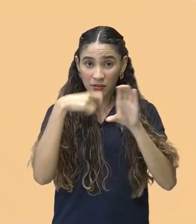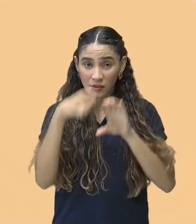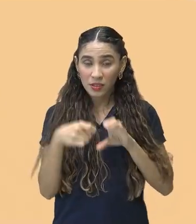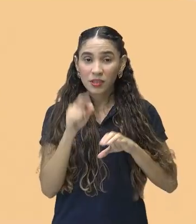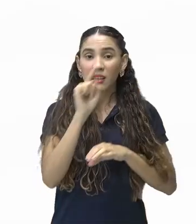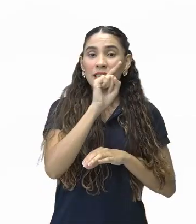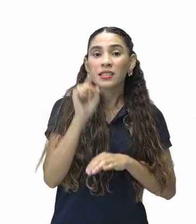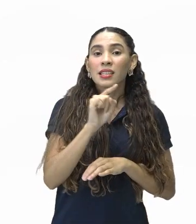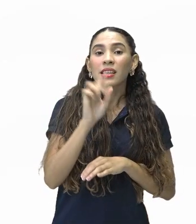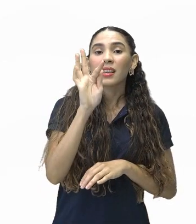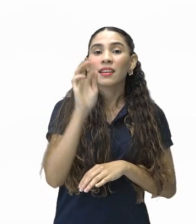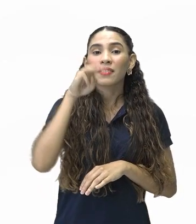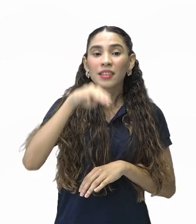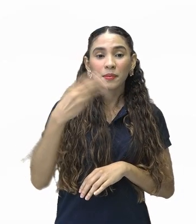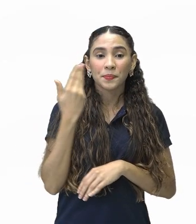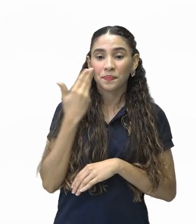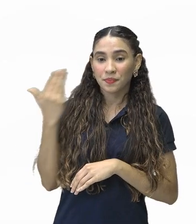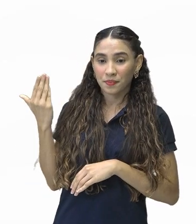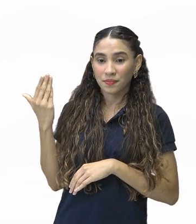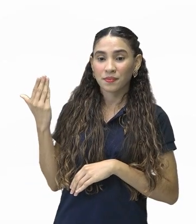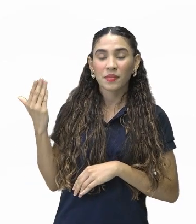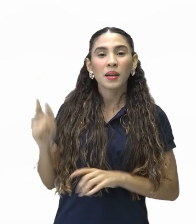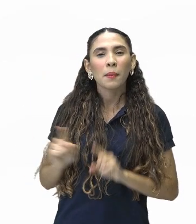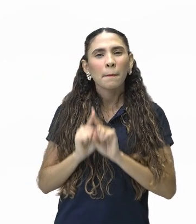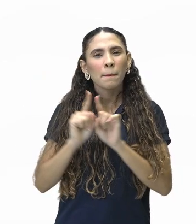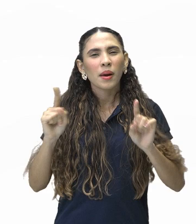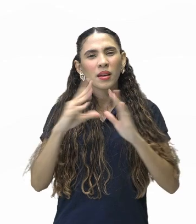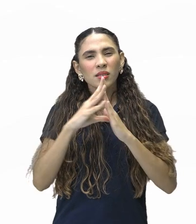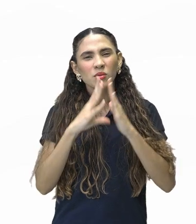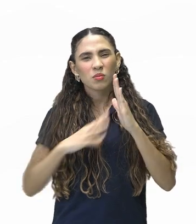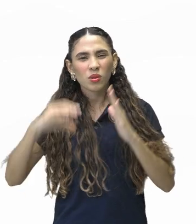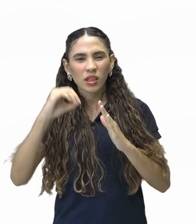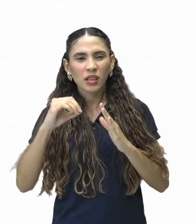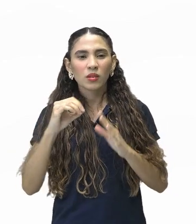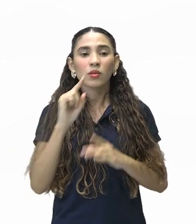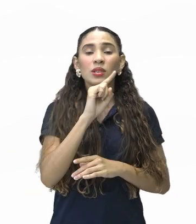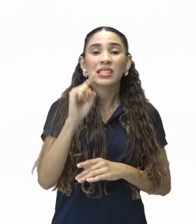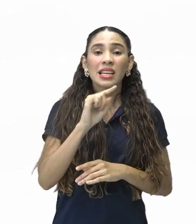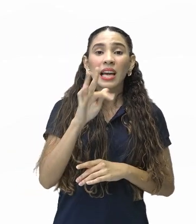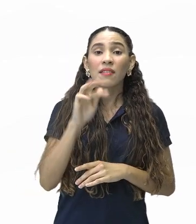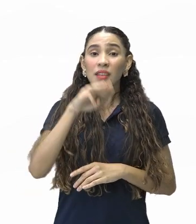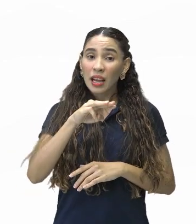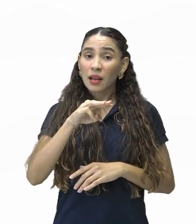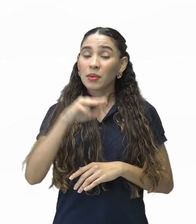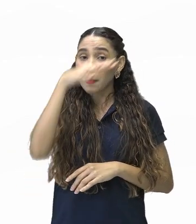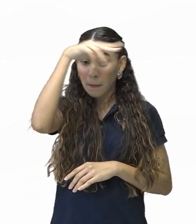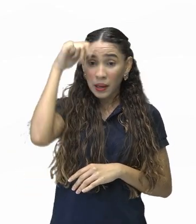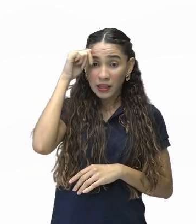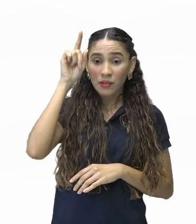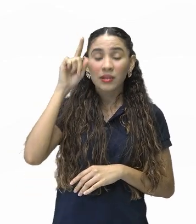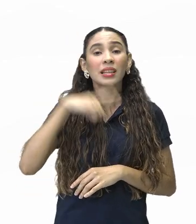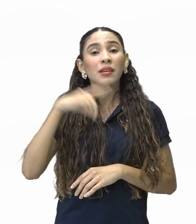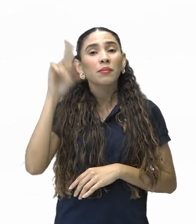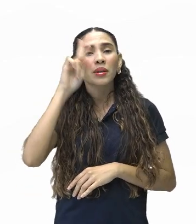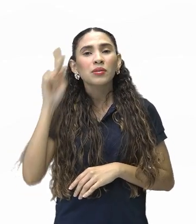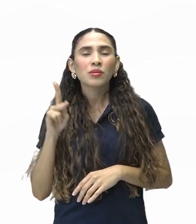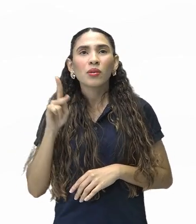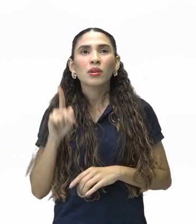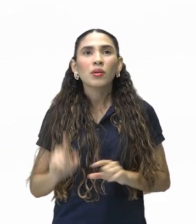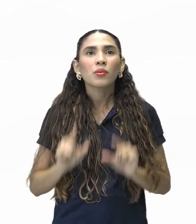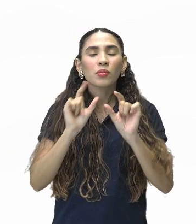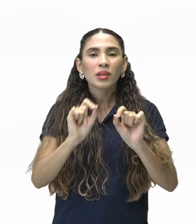a Zona Franca de Manaus. Mas este modelo de Zona Franca de Manaus tem uma história, assim,